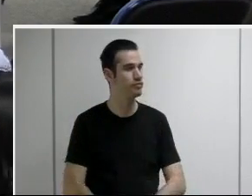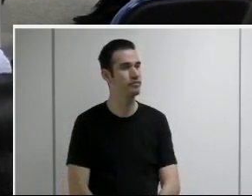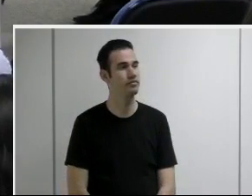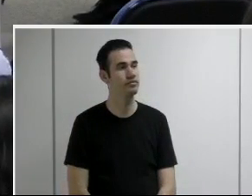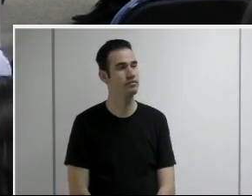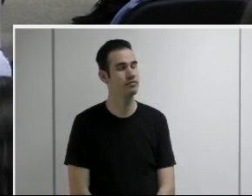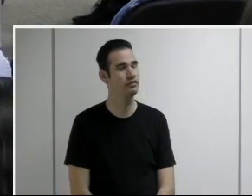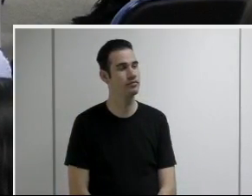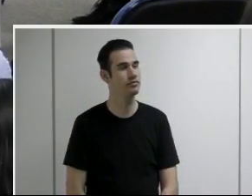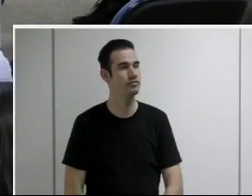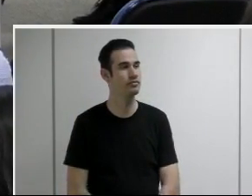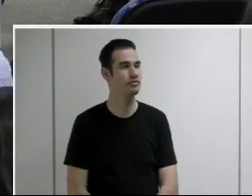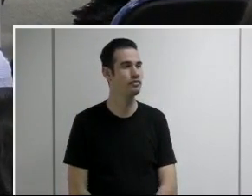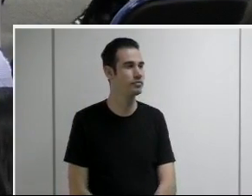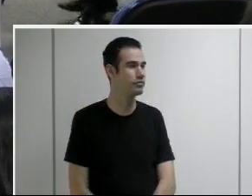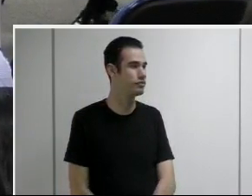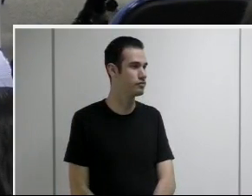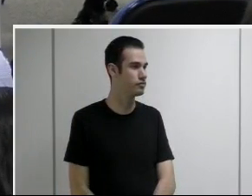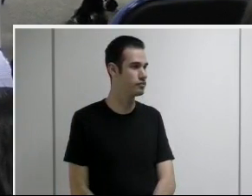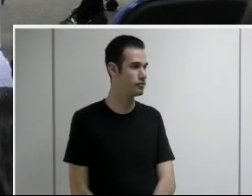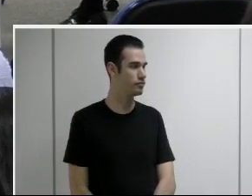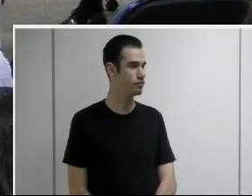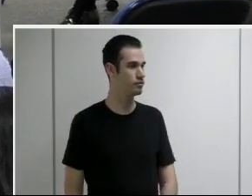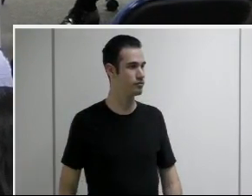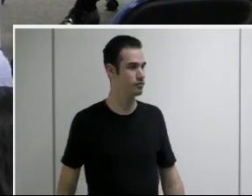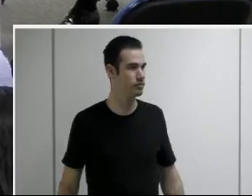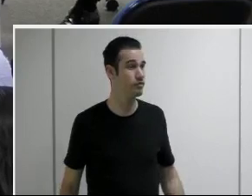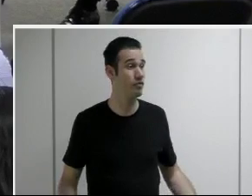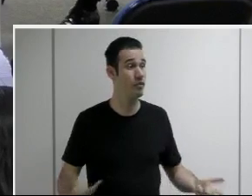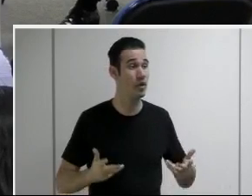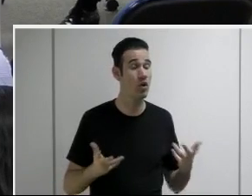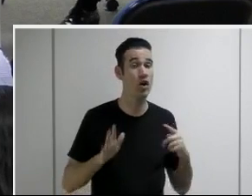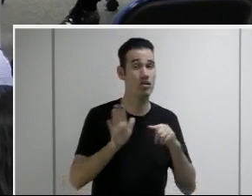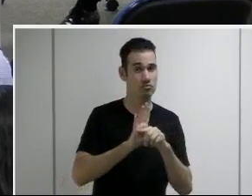Para a gente ter tempo para as perguntas, passo imediatamente para a Ana Paula Bialha.